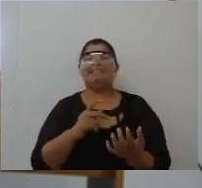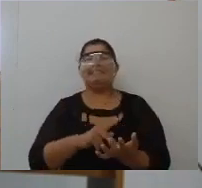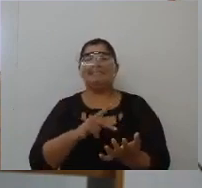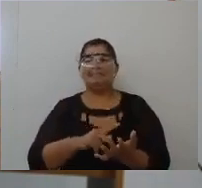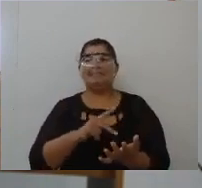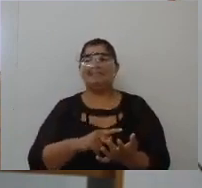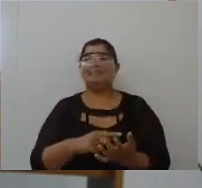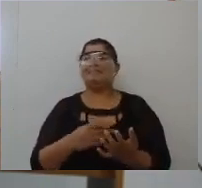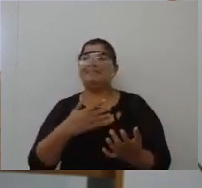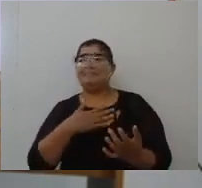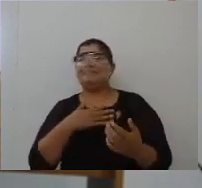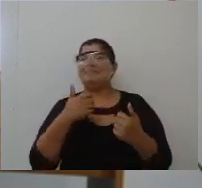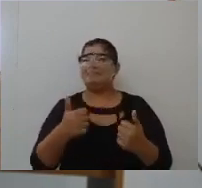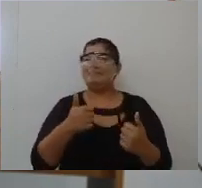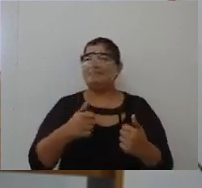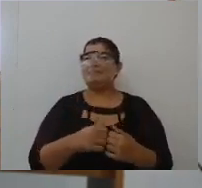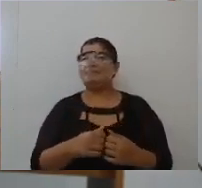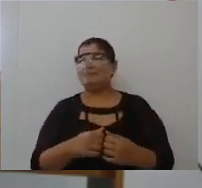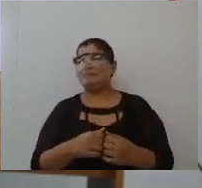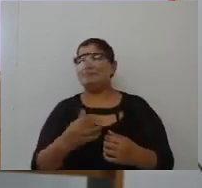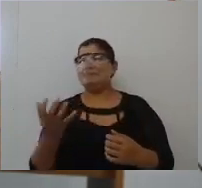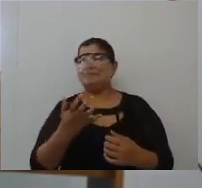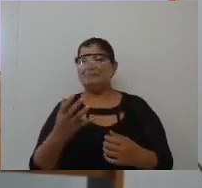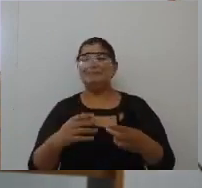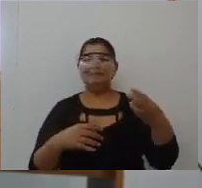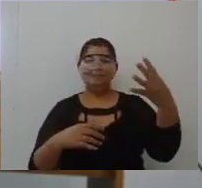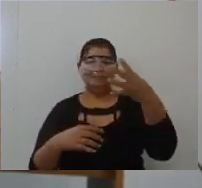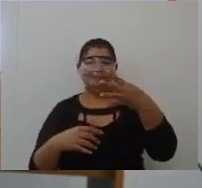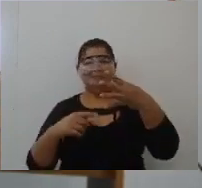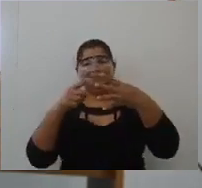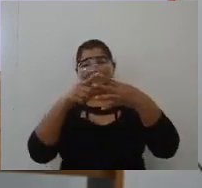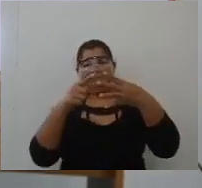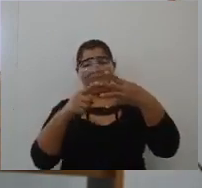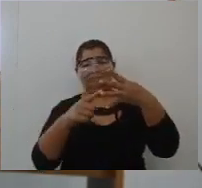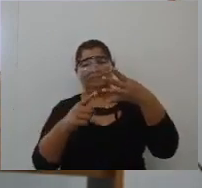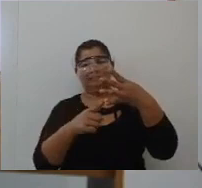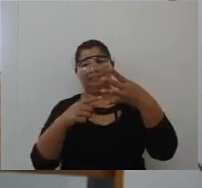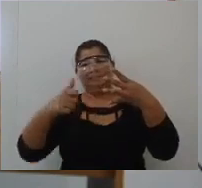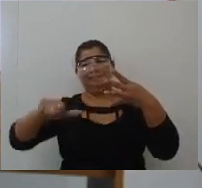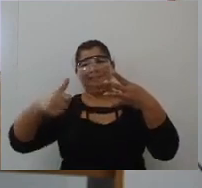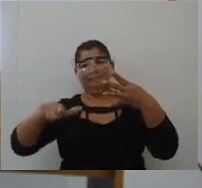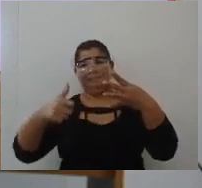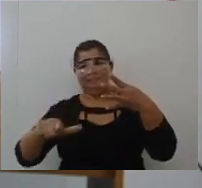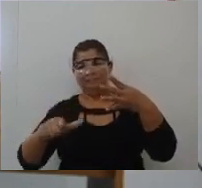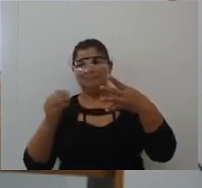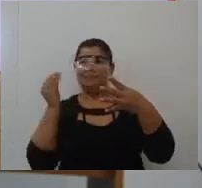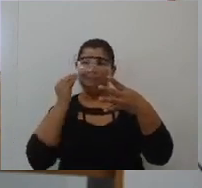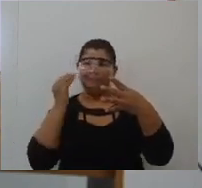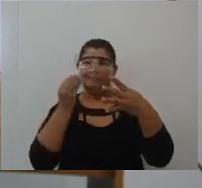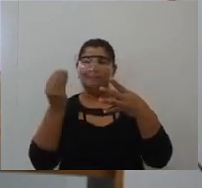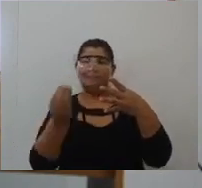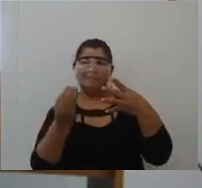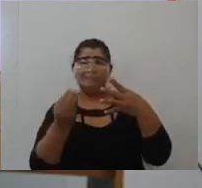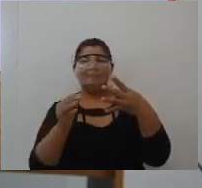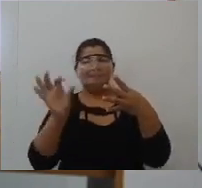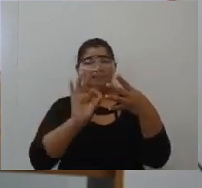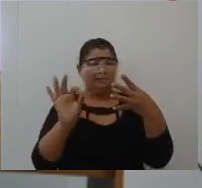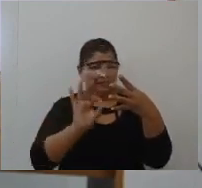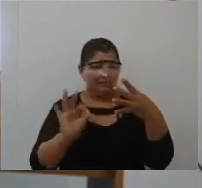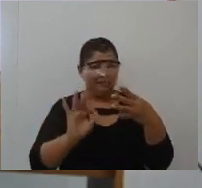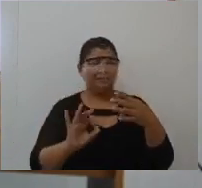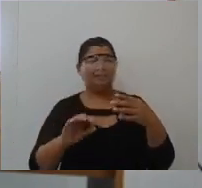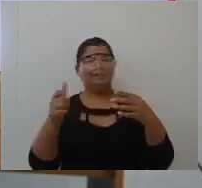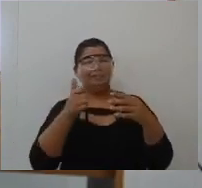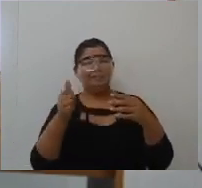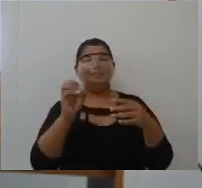embora, mas eu gosto, tem isso não. Gente, eu coloquei 4 questões para vocês aí pra gente analisar. A gente vai fazer naquele mesmo esquema, tá? Eu